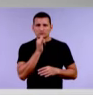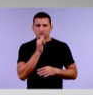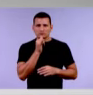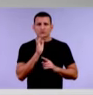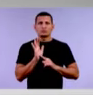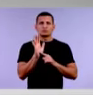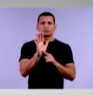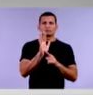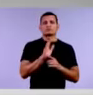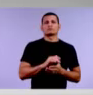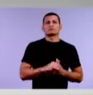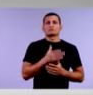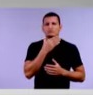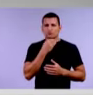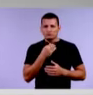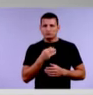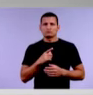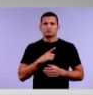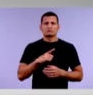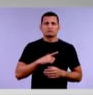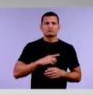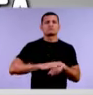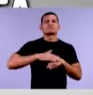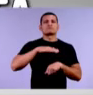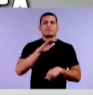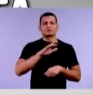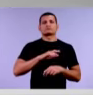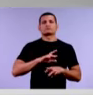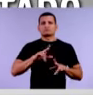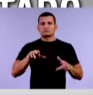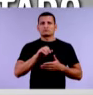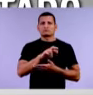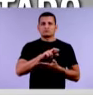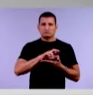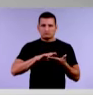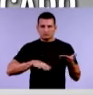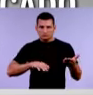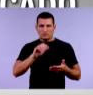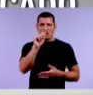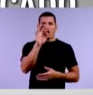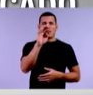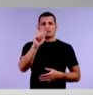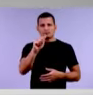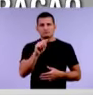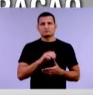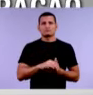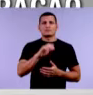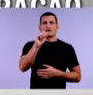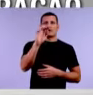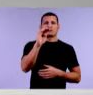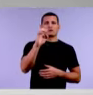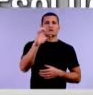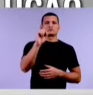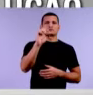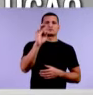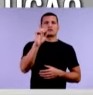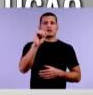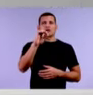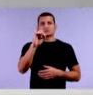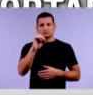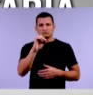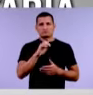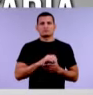mostrou, ainda existem muito mais tipos de redação. Ata, atestado, comunicado, declaração,